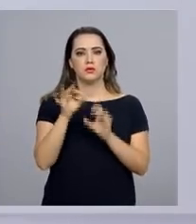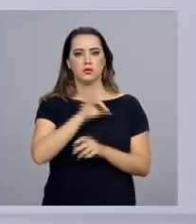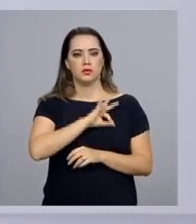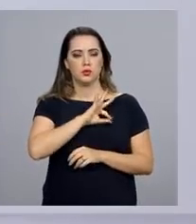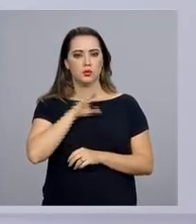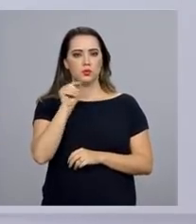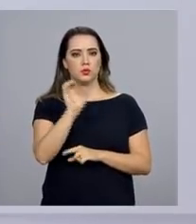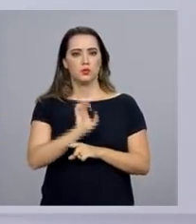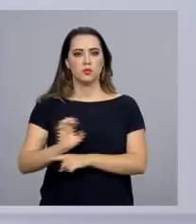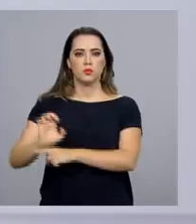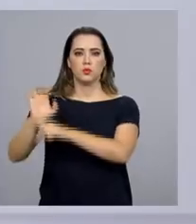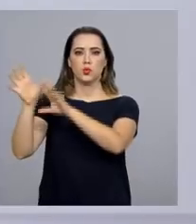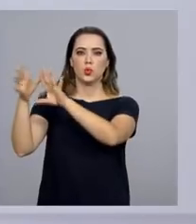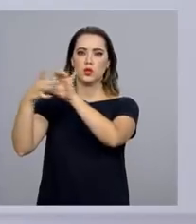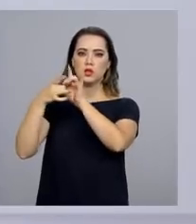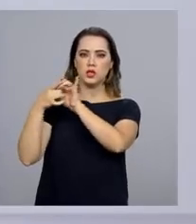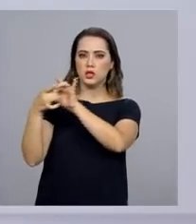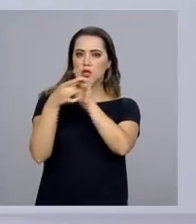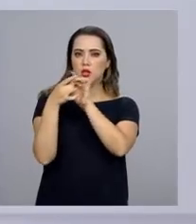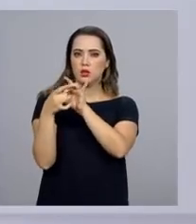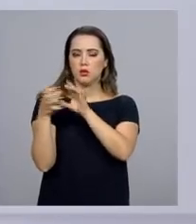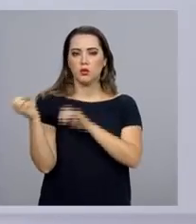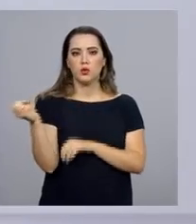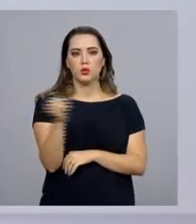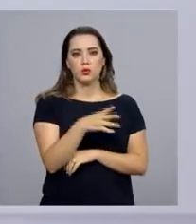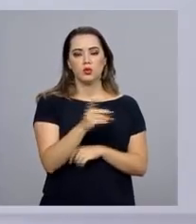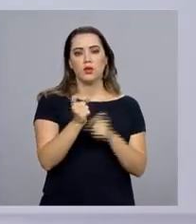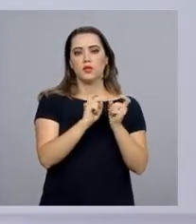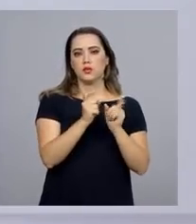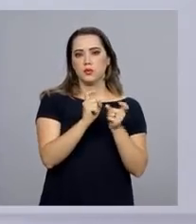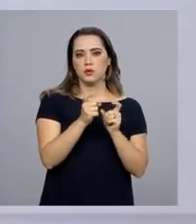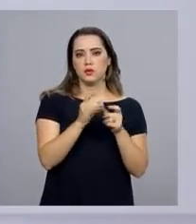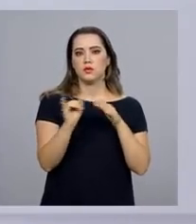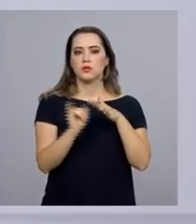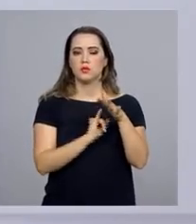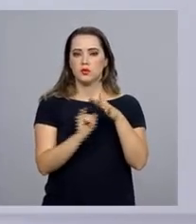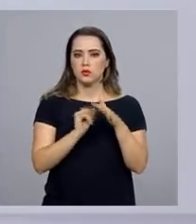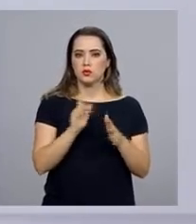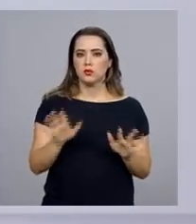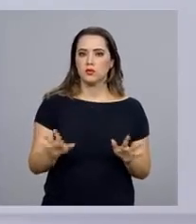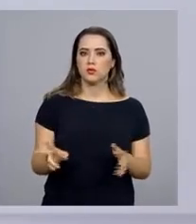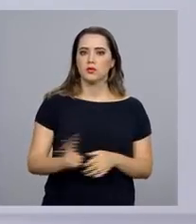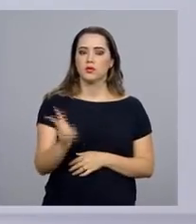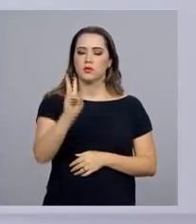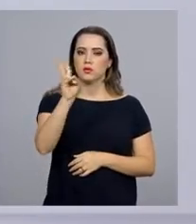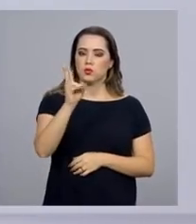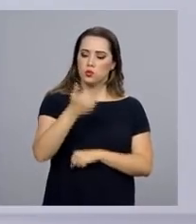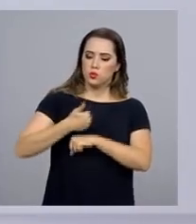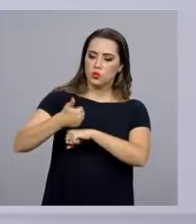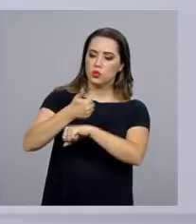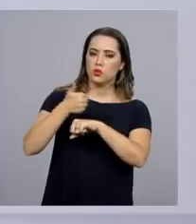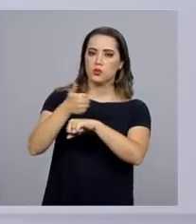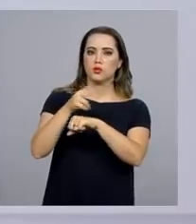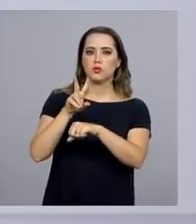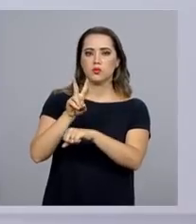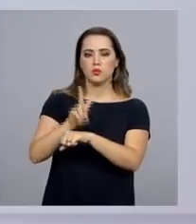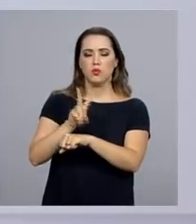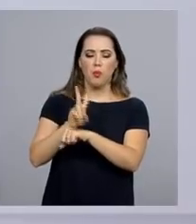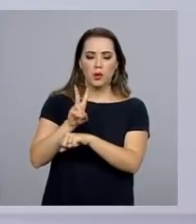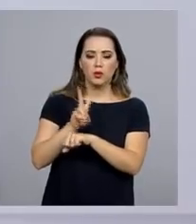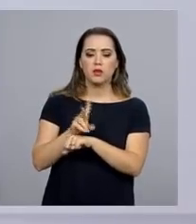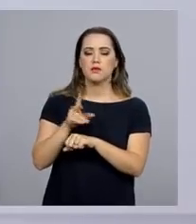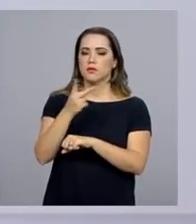polícias de todos os estados a modernização da gestão das instituições e para a valorização e proteção dos